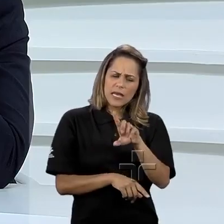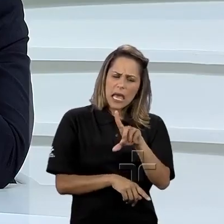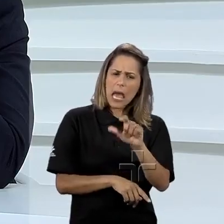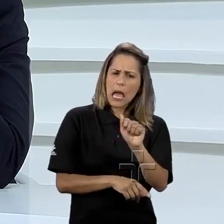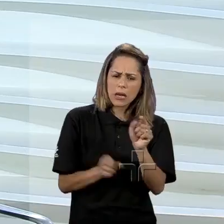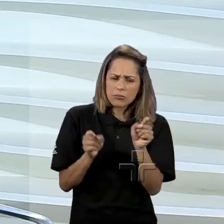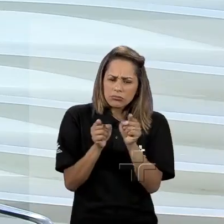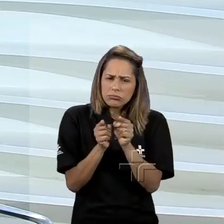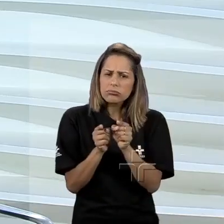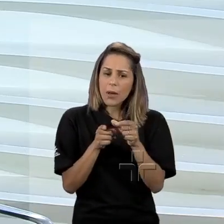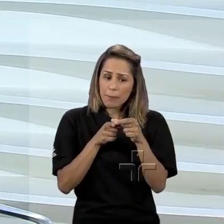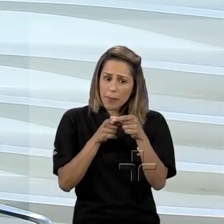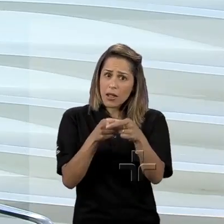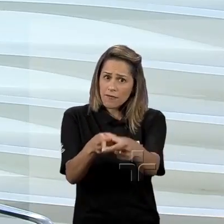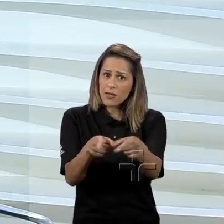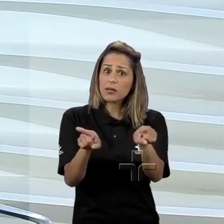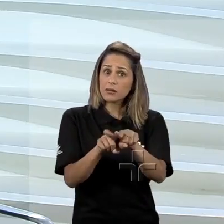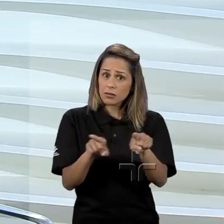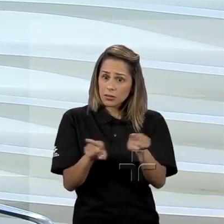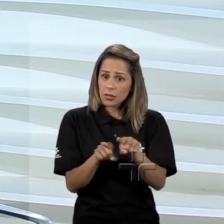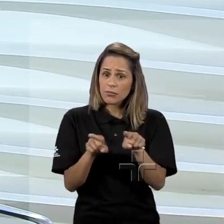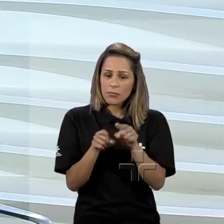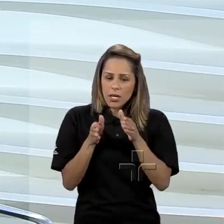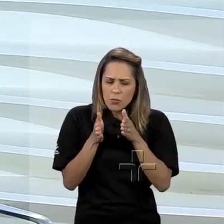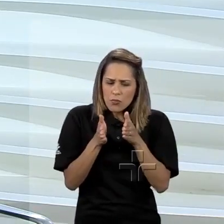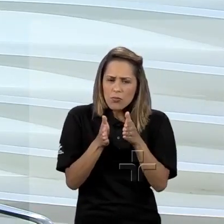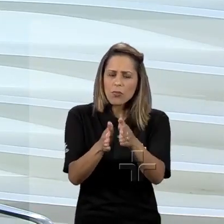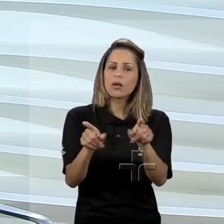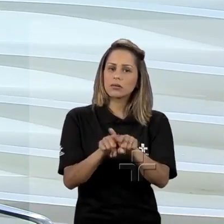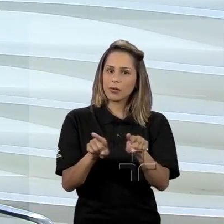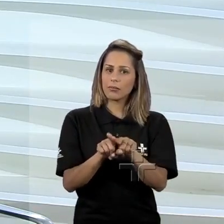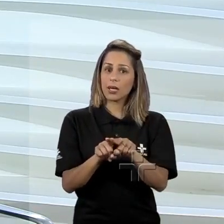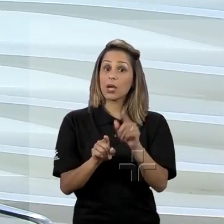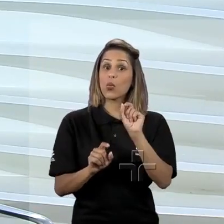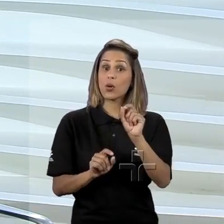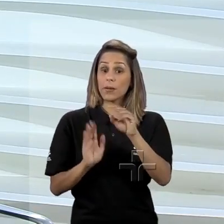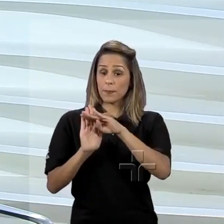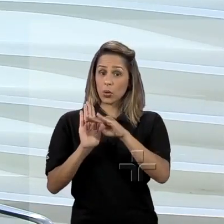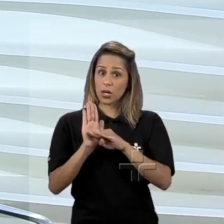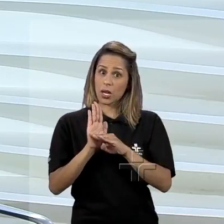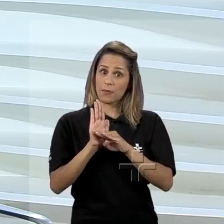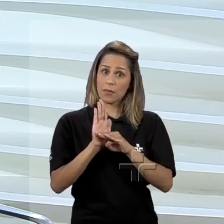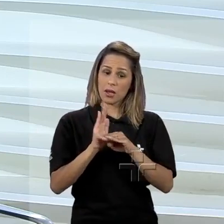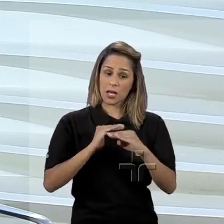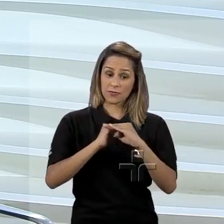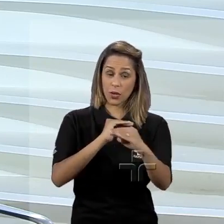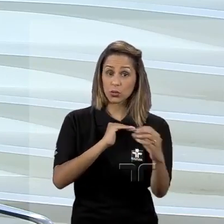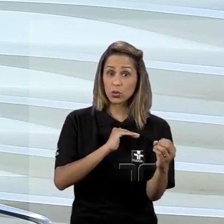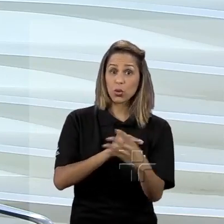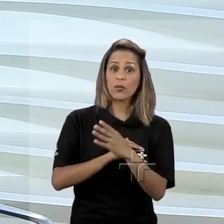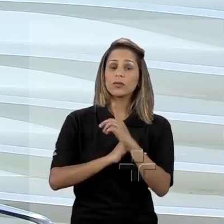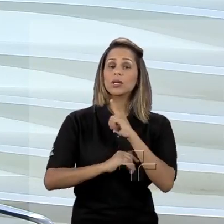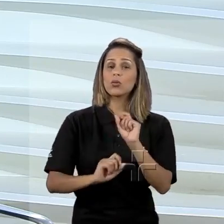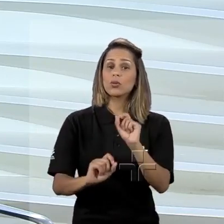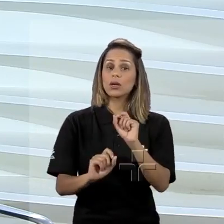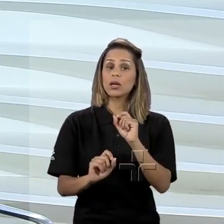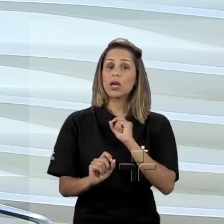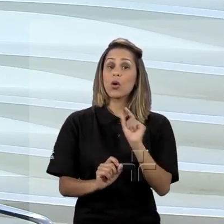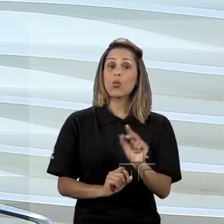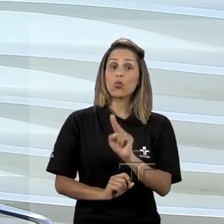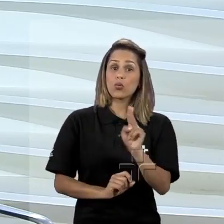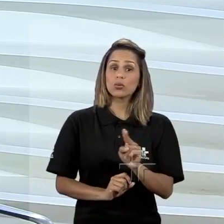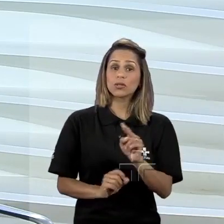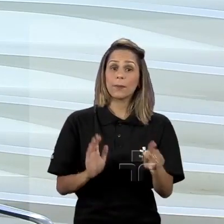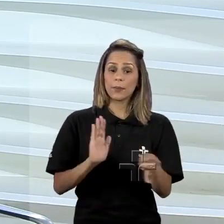da cidade. E o asfalto novo, André, tem um fato também inusitado. Está sendo feito com uma parte considerável de recursos do Fundo de